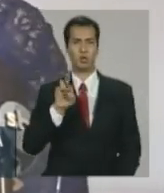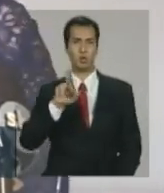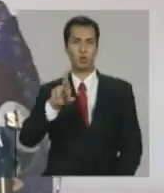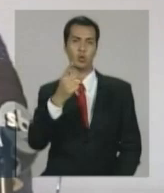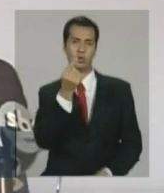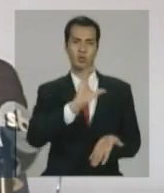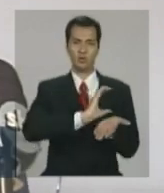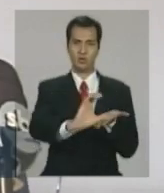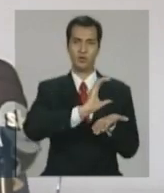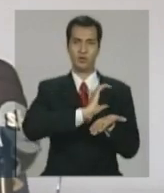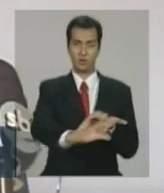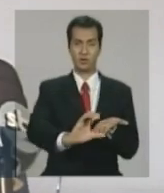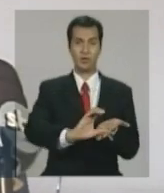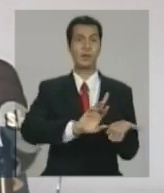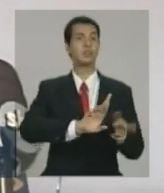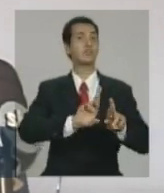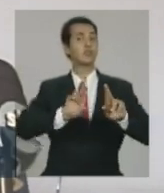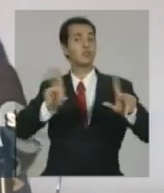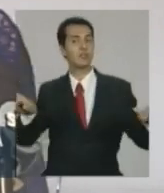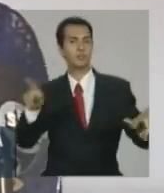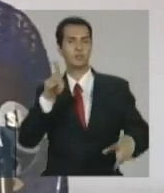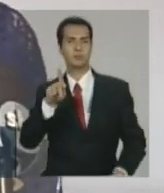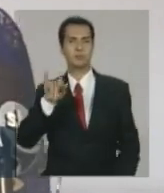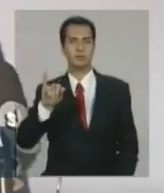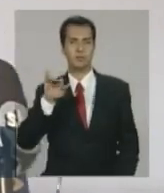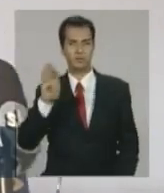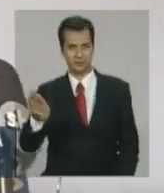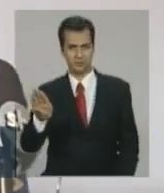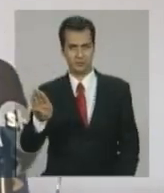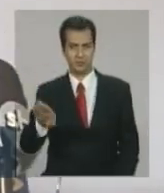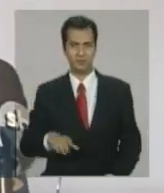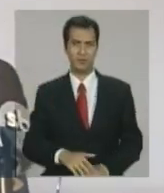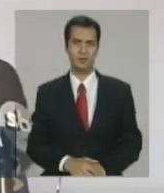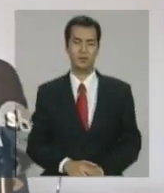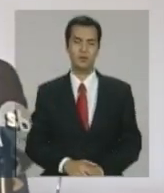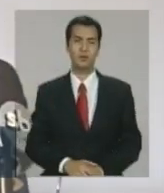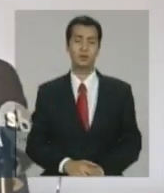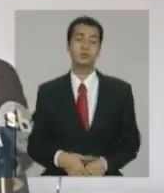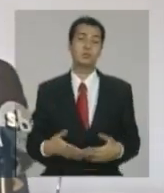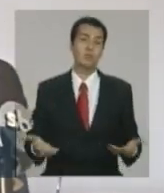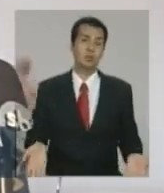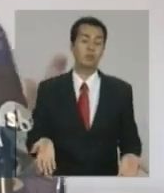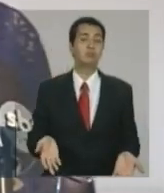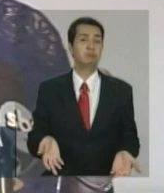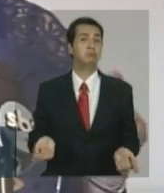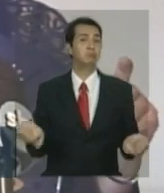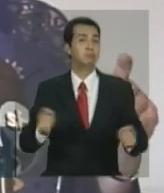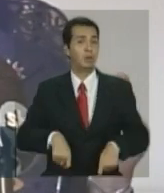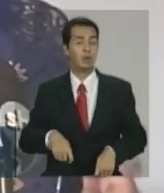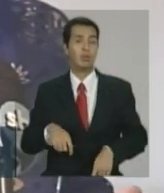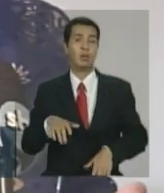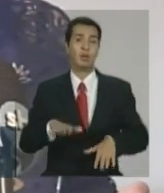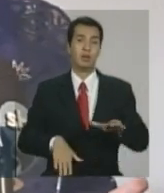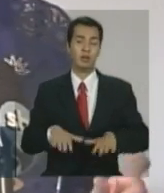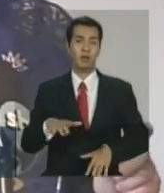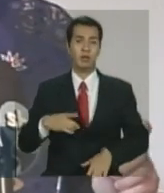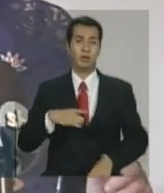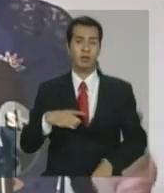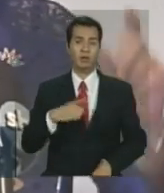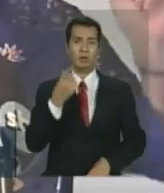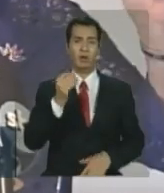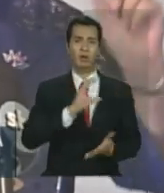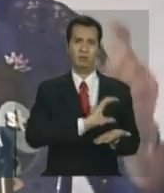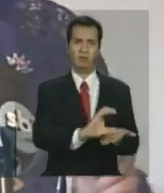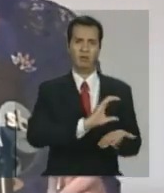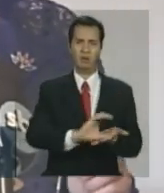era diferente do deflator do PIB. E que, portanto, provavelmente nós estávamos com uma taxa de